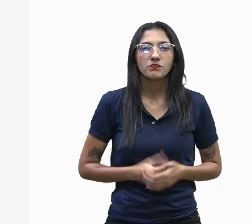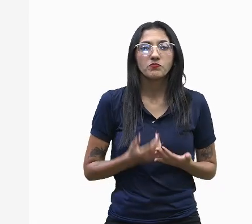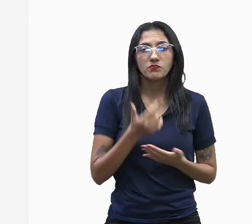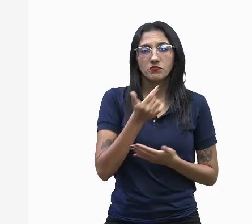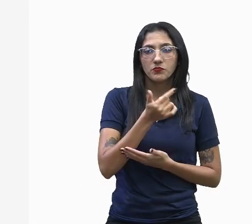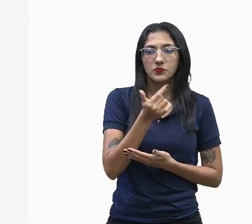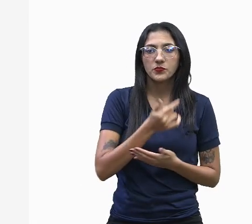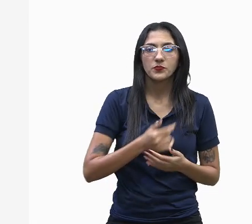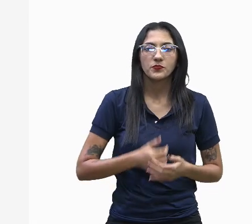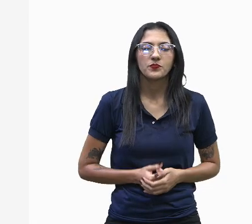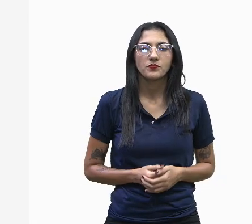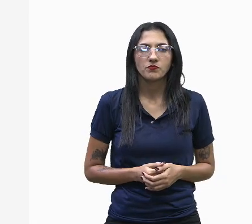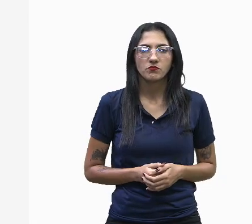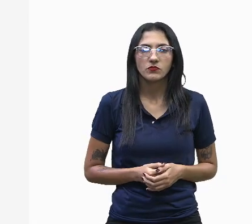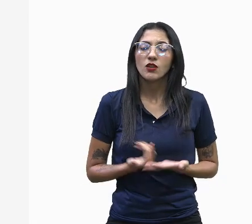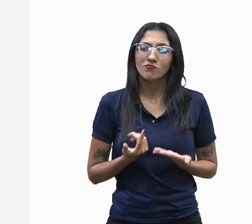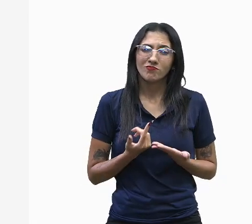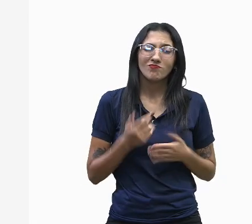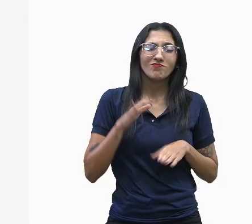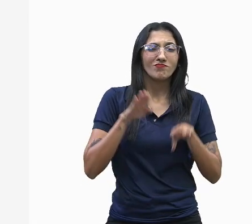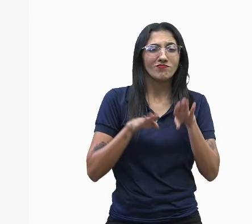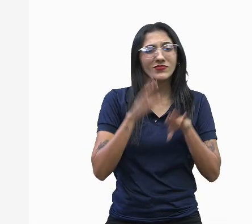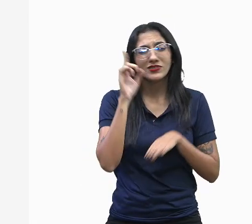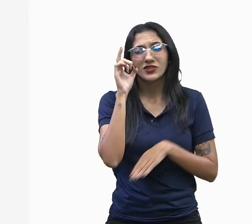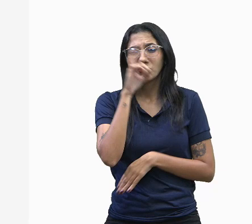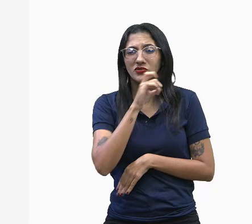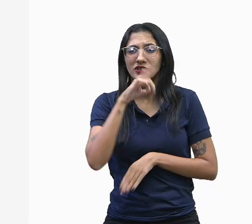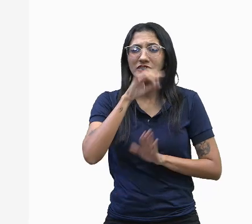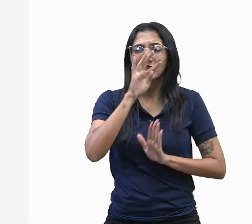Dificilmente um texto jornalístico tem uma